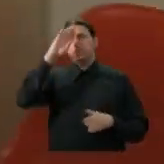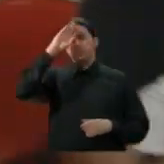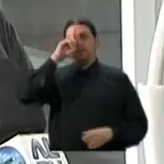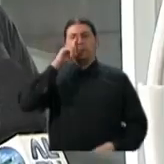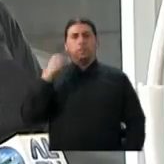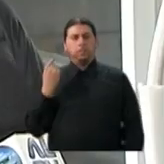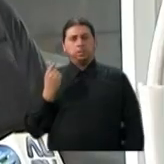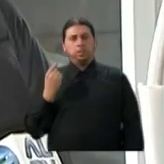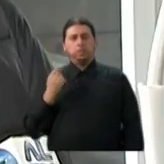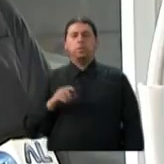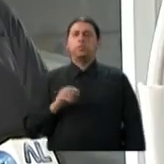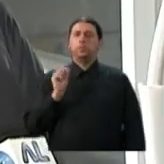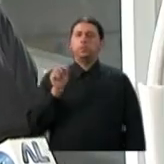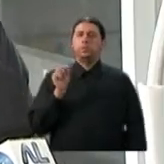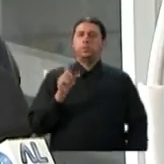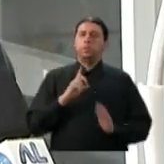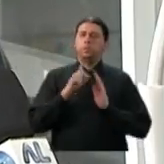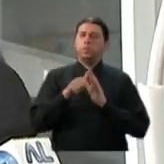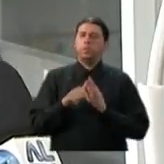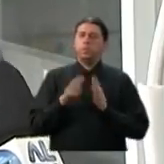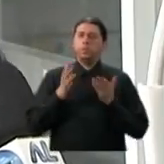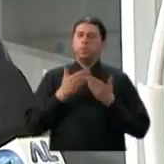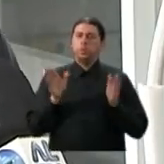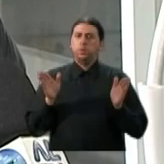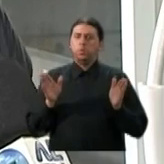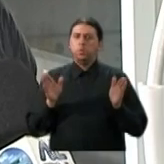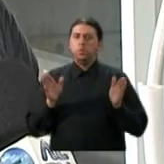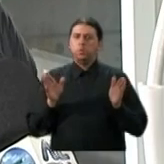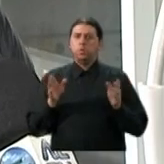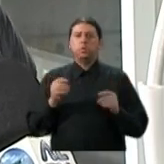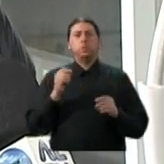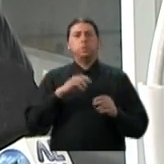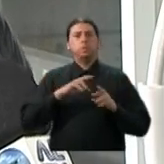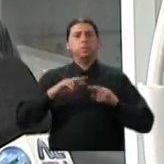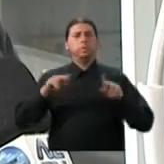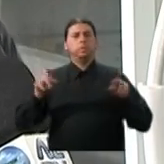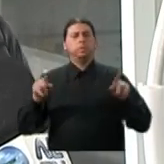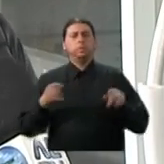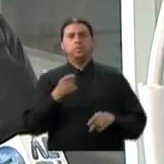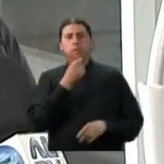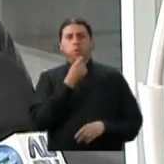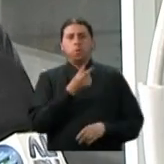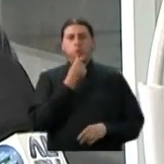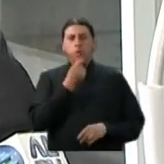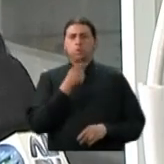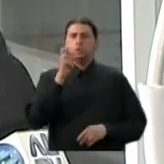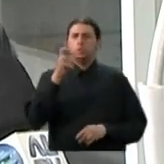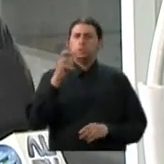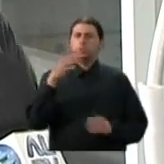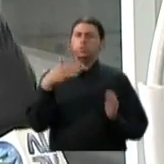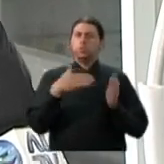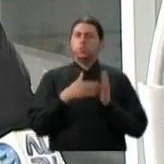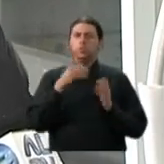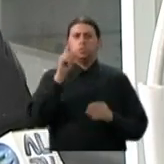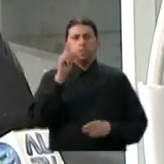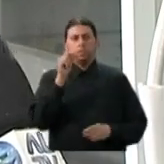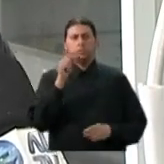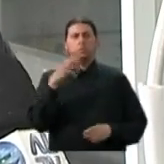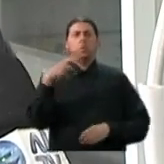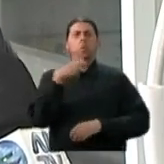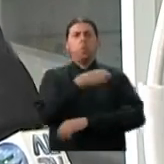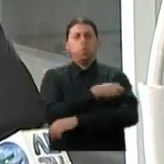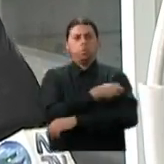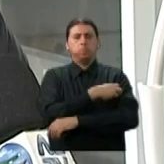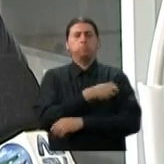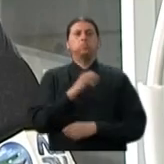a febre amarela, né, que após a abertura de um frasco multidose, que a gente trabalha com frascos de 5 ou 10 doses